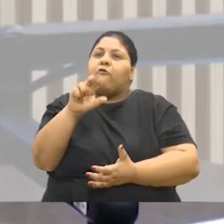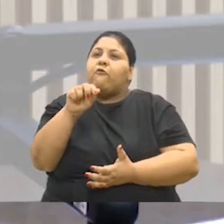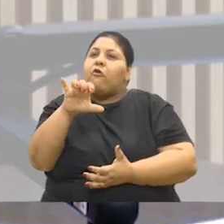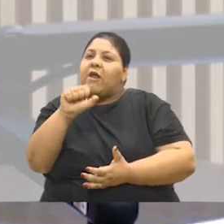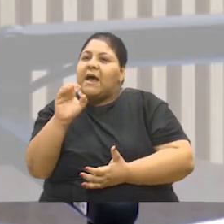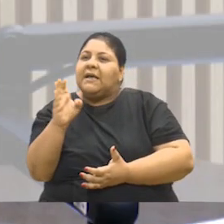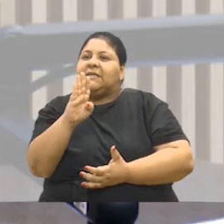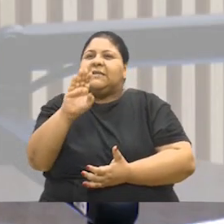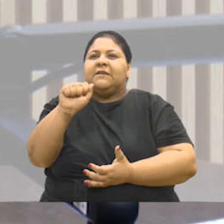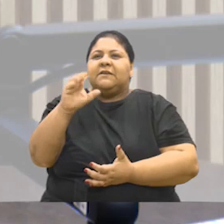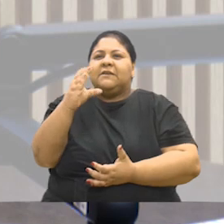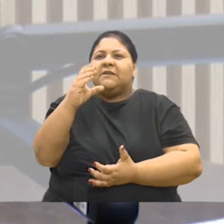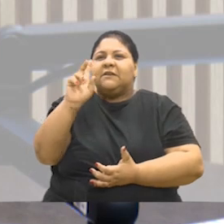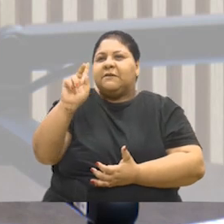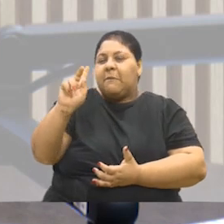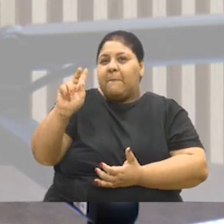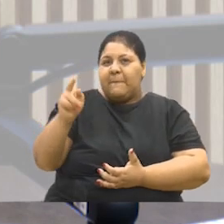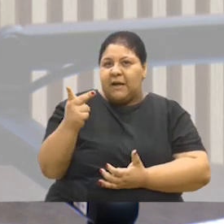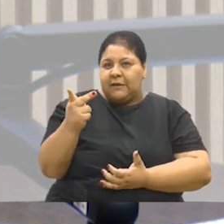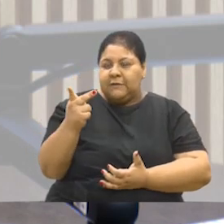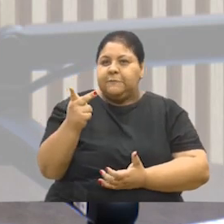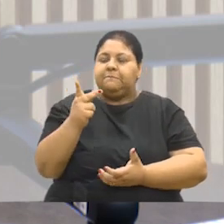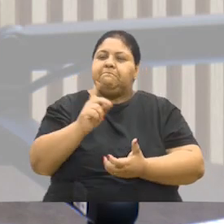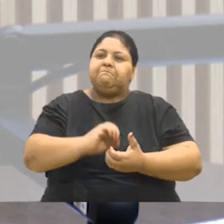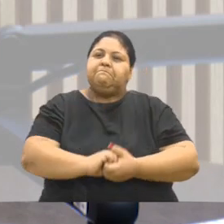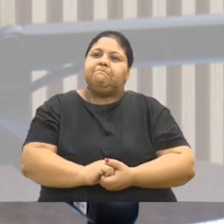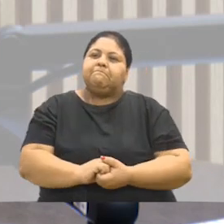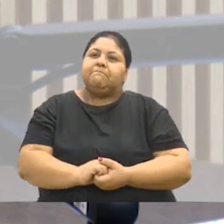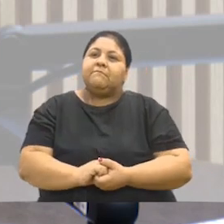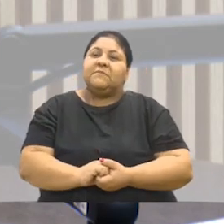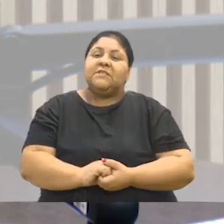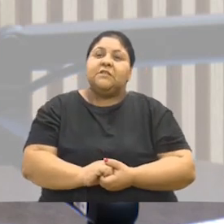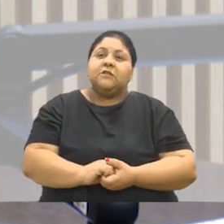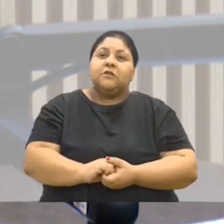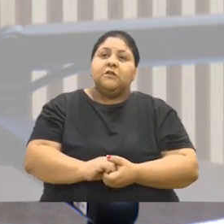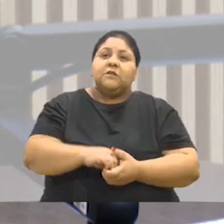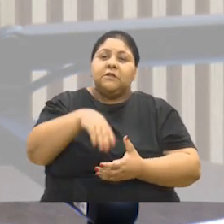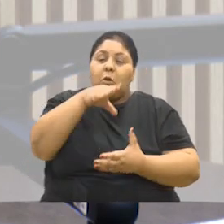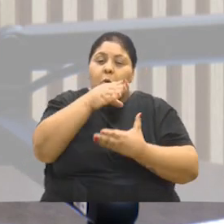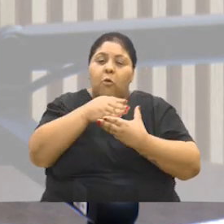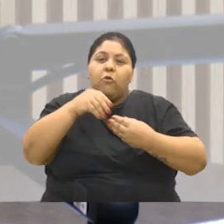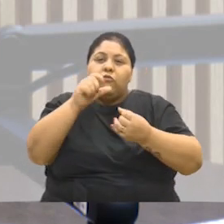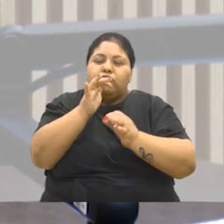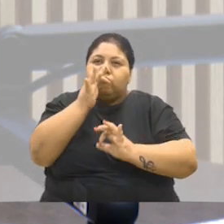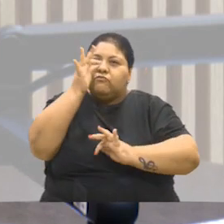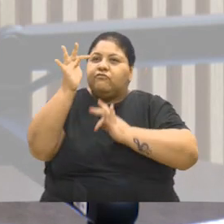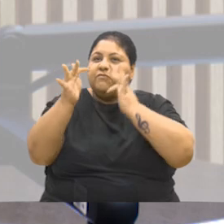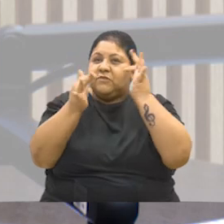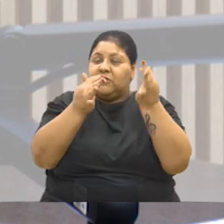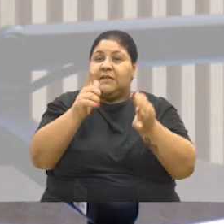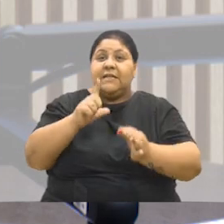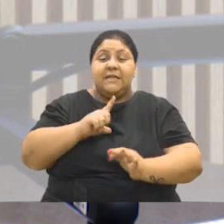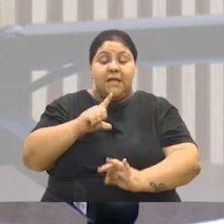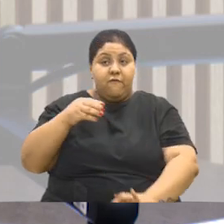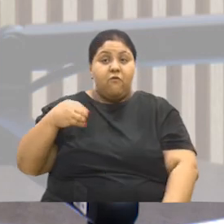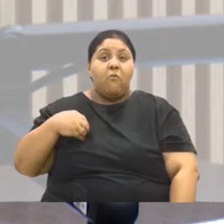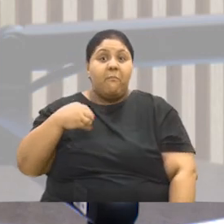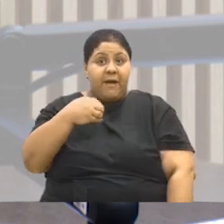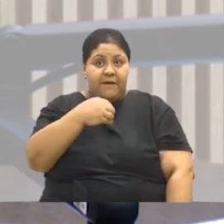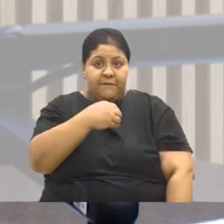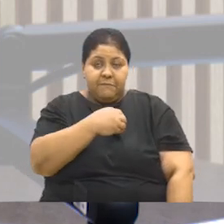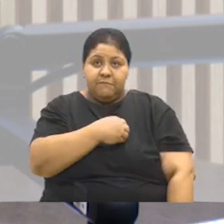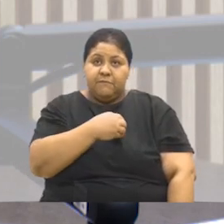Bach, mas a gente diz florais de Bach. São essências de flores. Teve um médico, que foi o Dr. Bach,